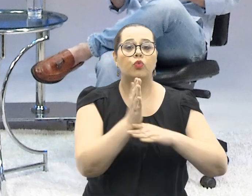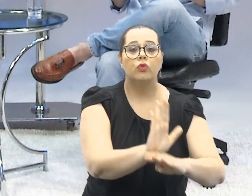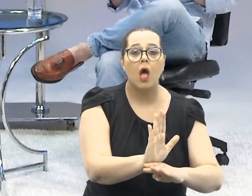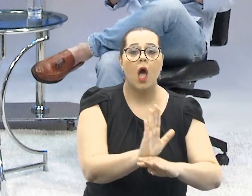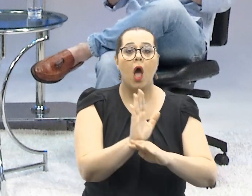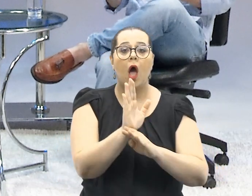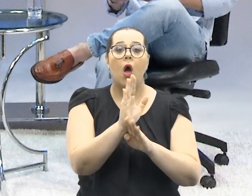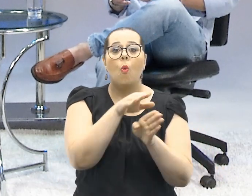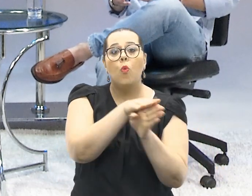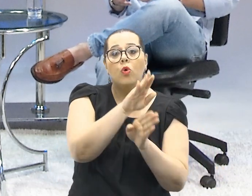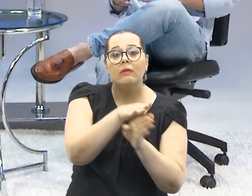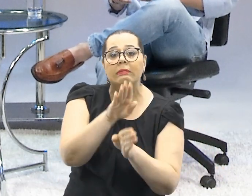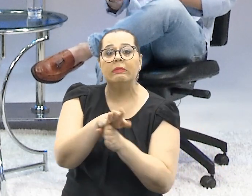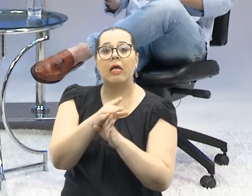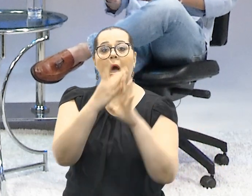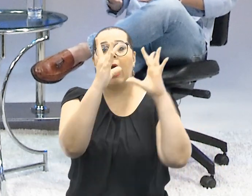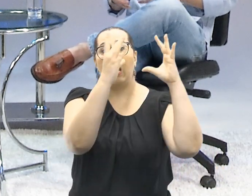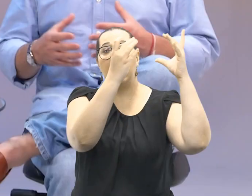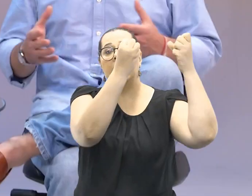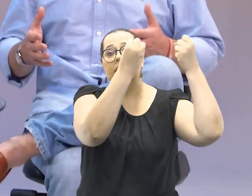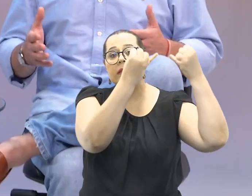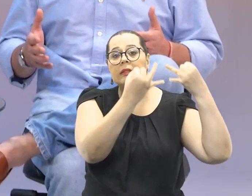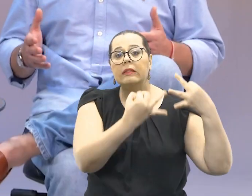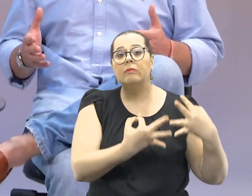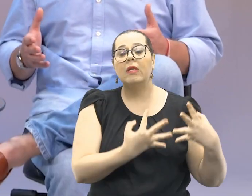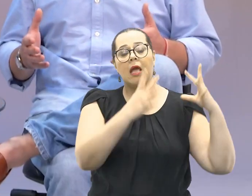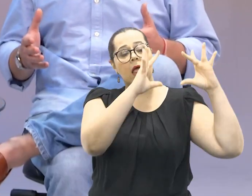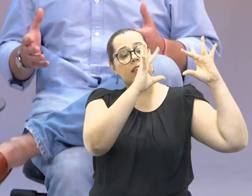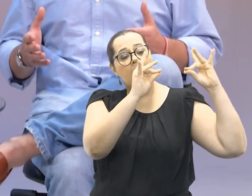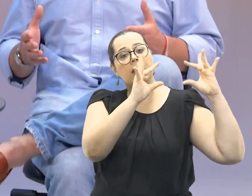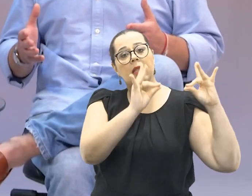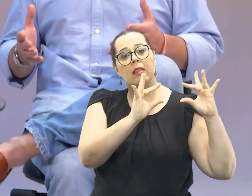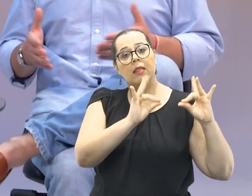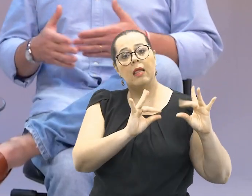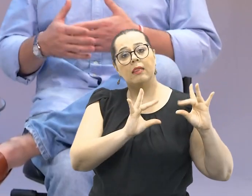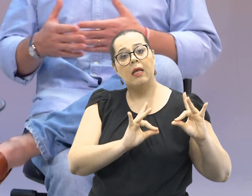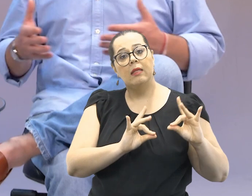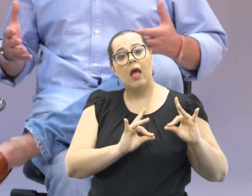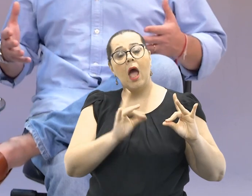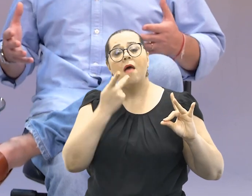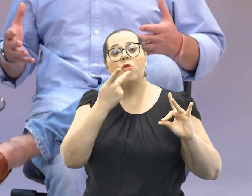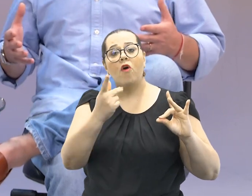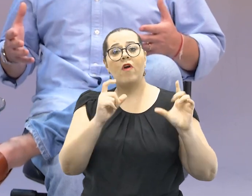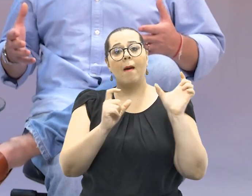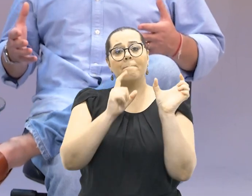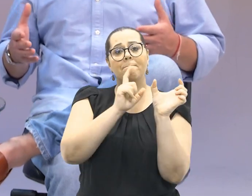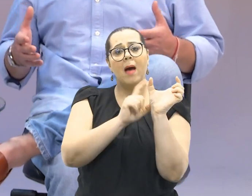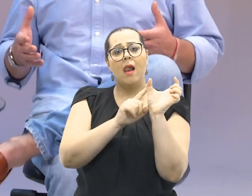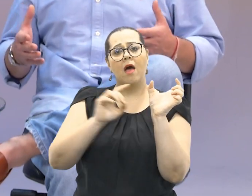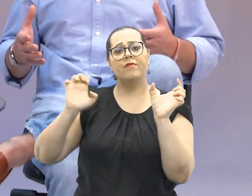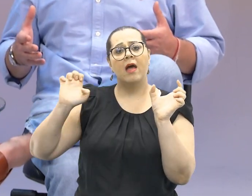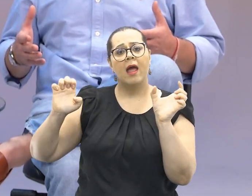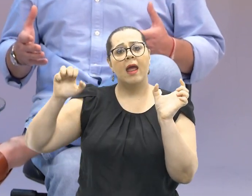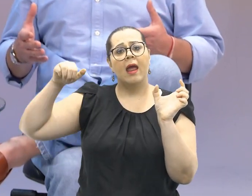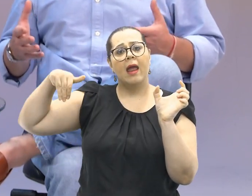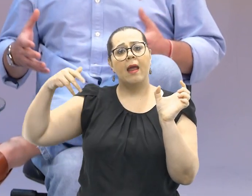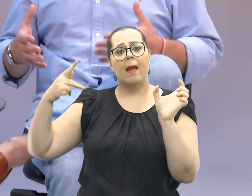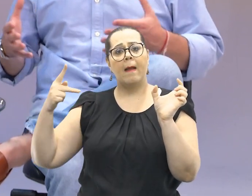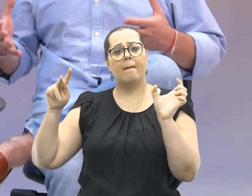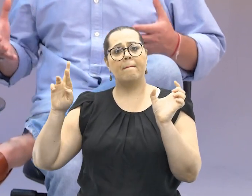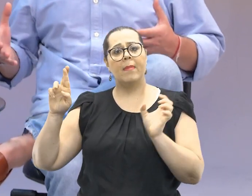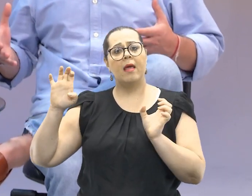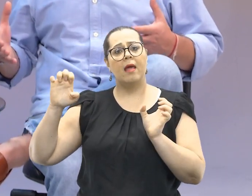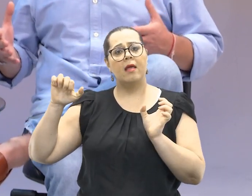consultoria, fomentar aquilo, explicar. Muita gente fala em empreendedorismo e uma palavra muito vaga, aquilo é de fato.